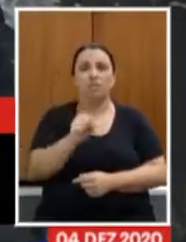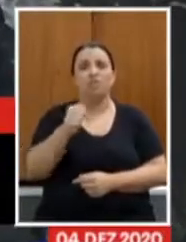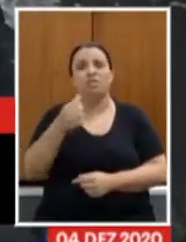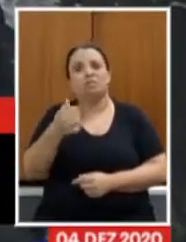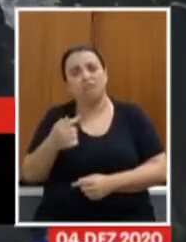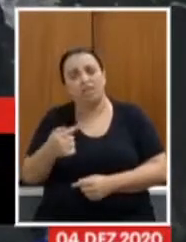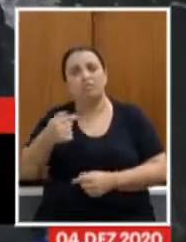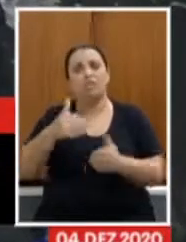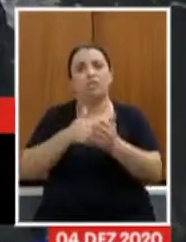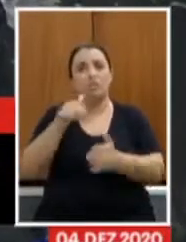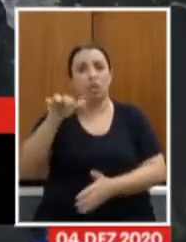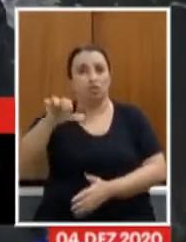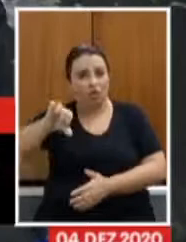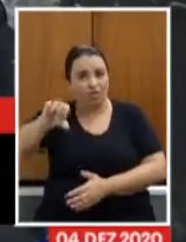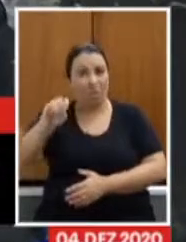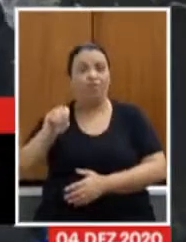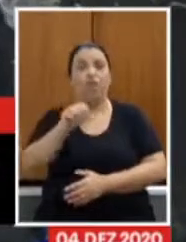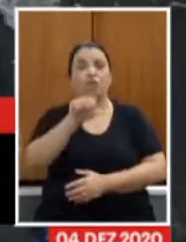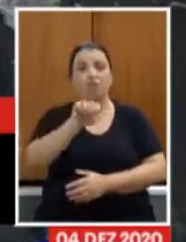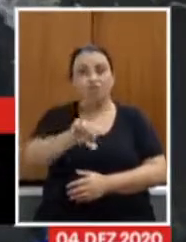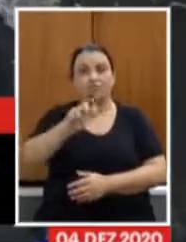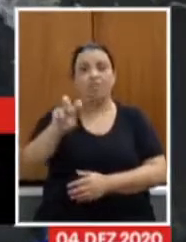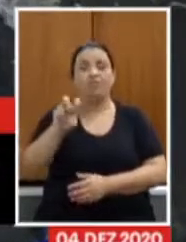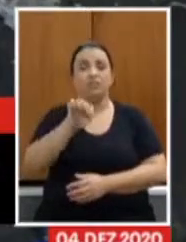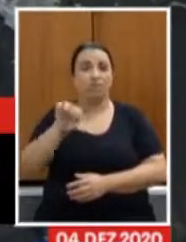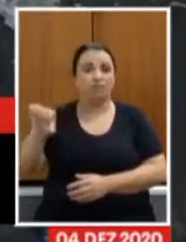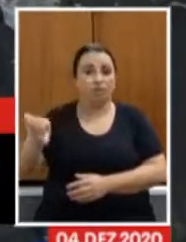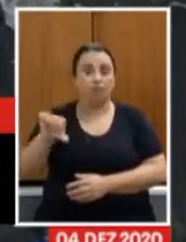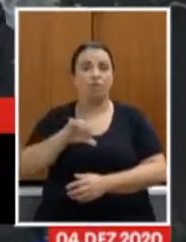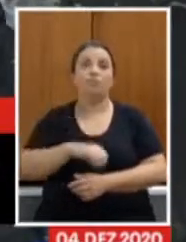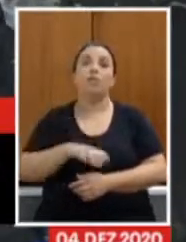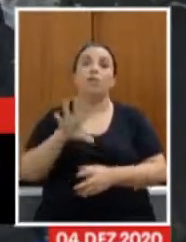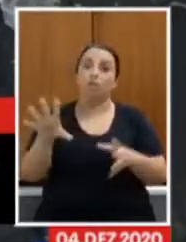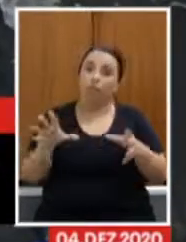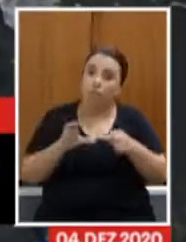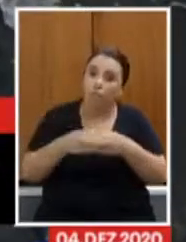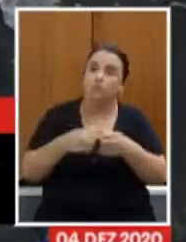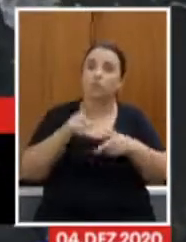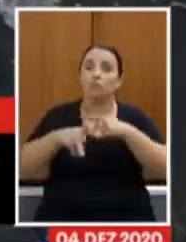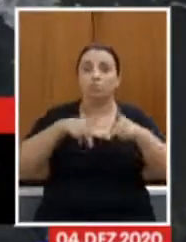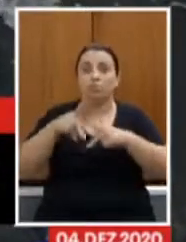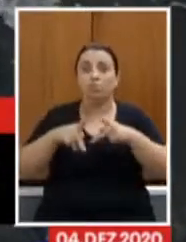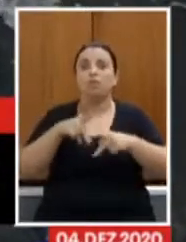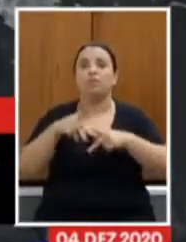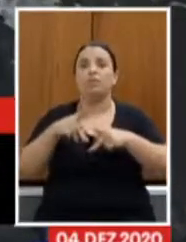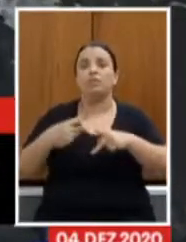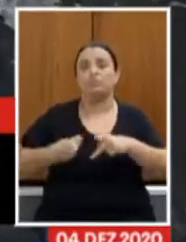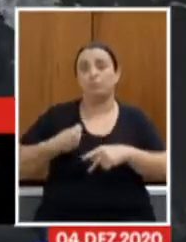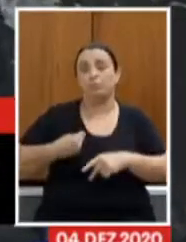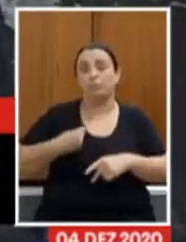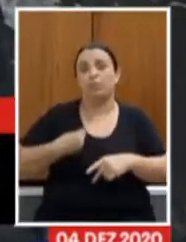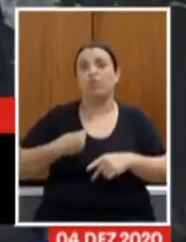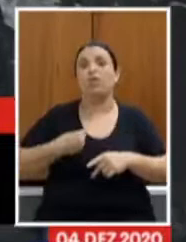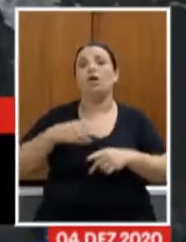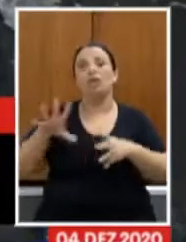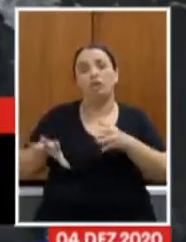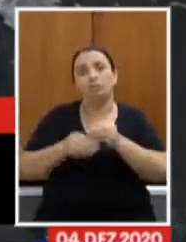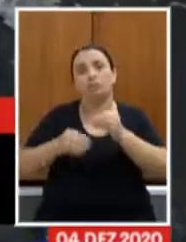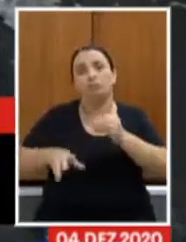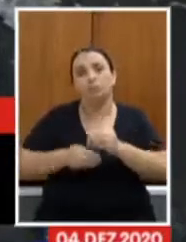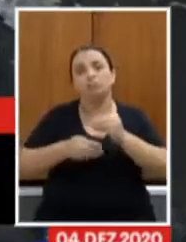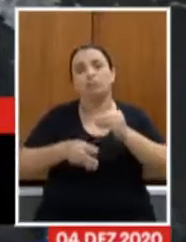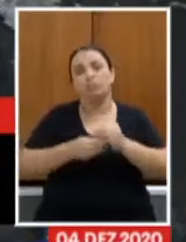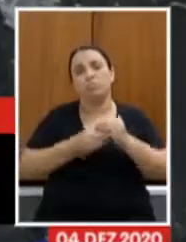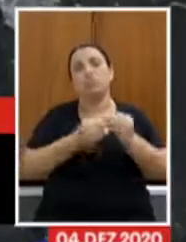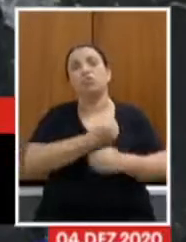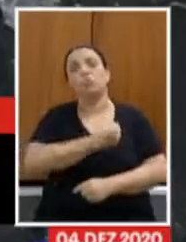90, 95 e 99, da Comissão de Participação Popular, na forma das respectivas subemendas número